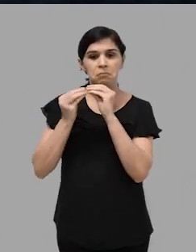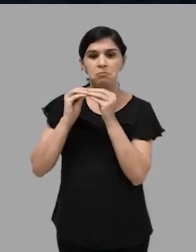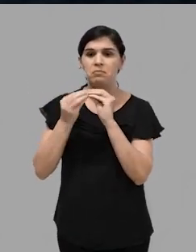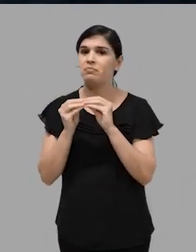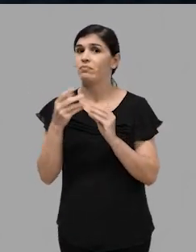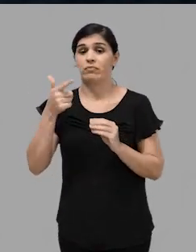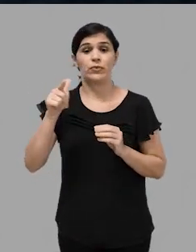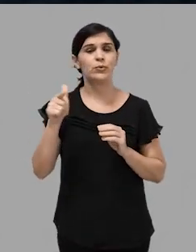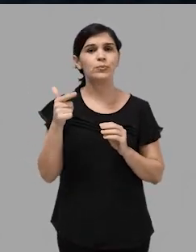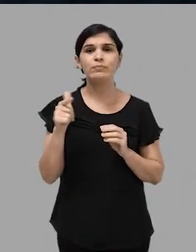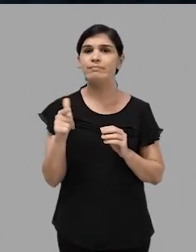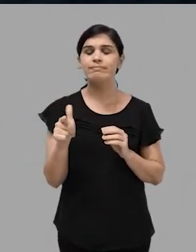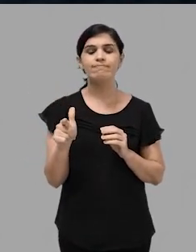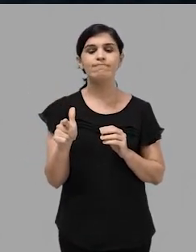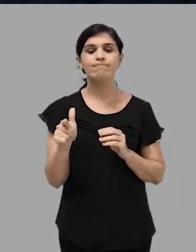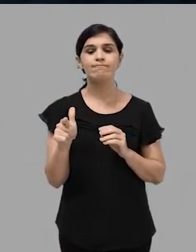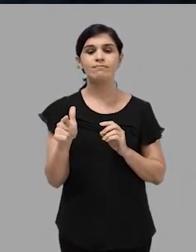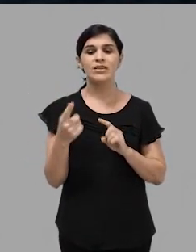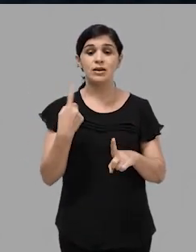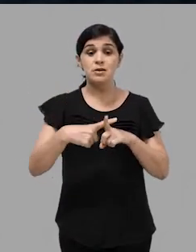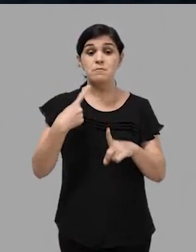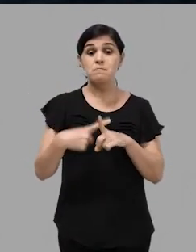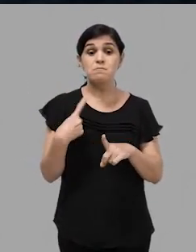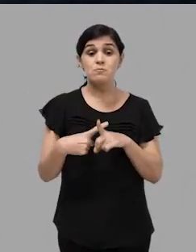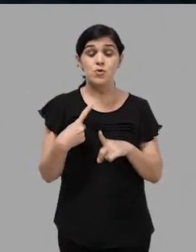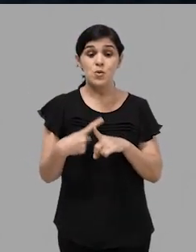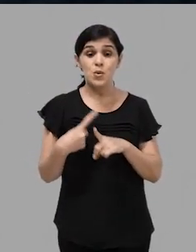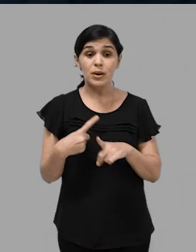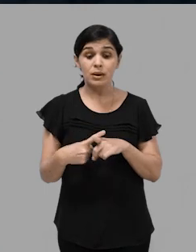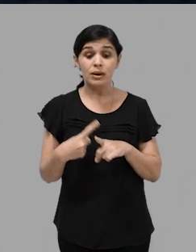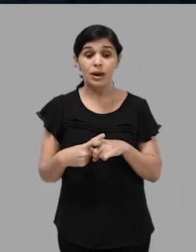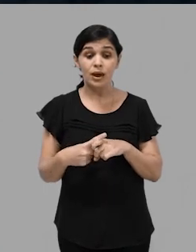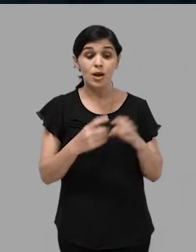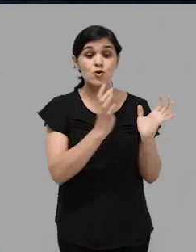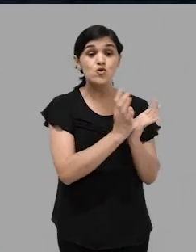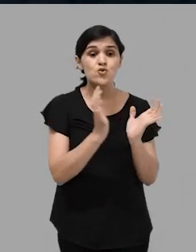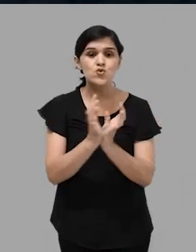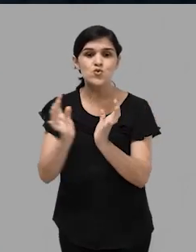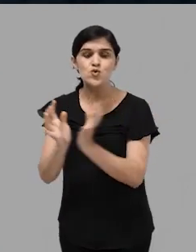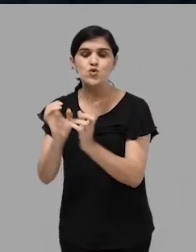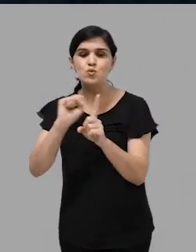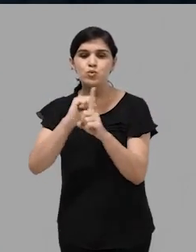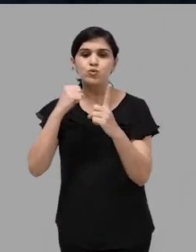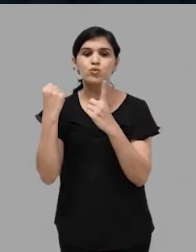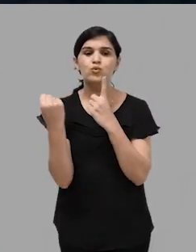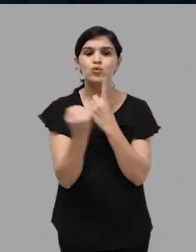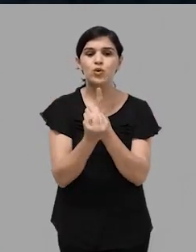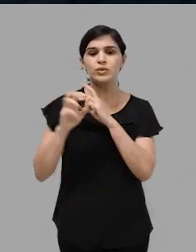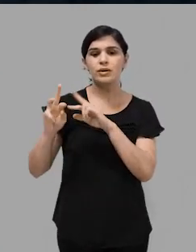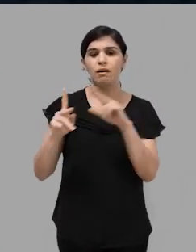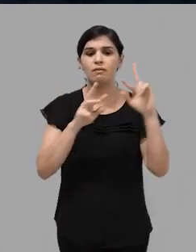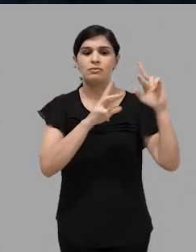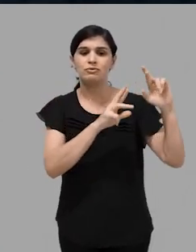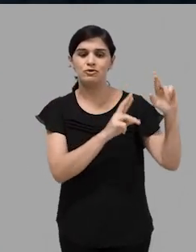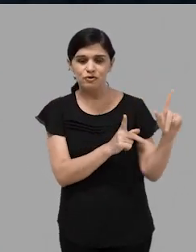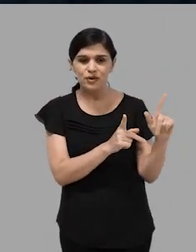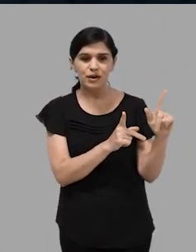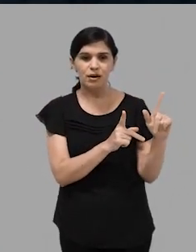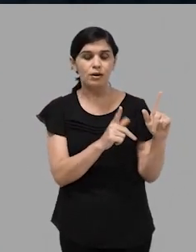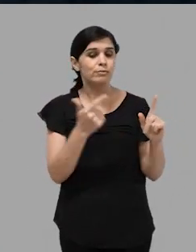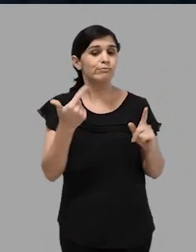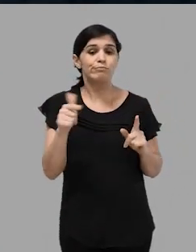conotação. Então, por quê? Porque pertenciam a classes sociais diferentes, porque não havia